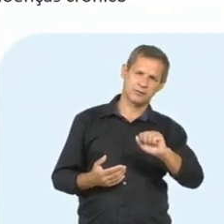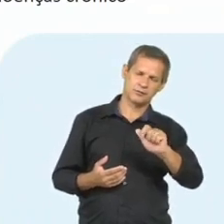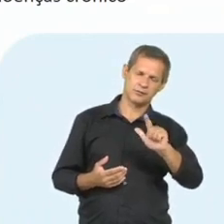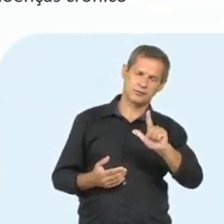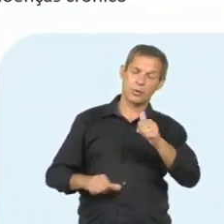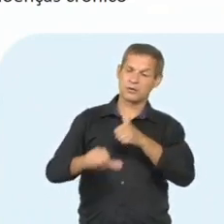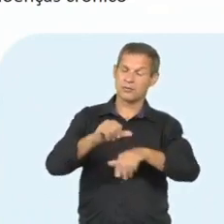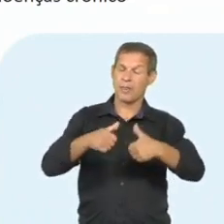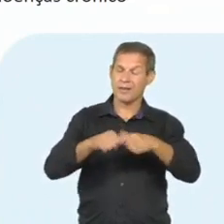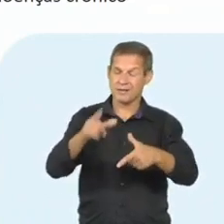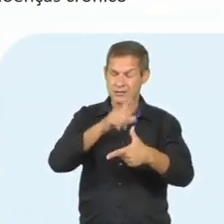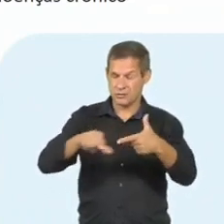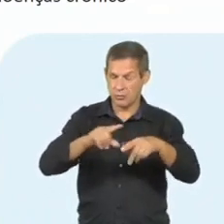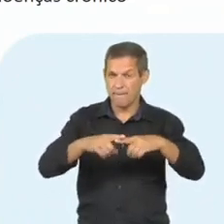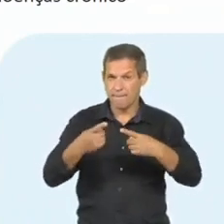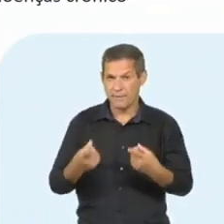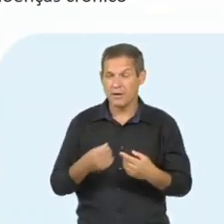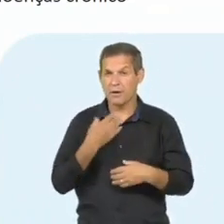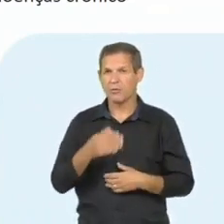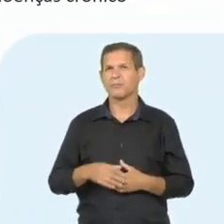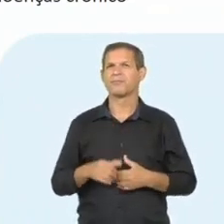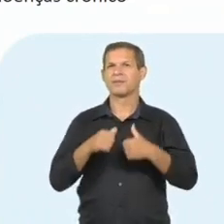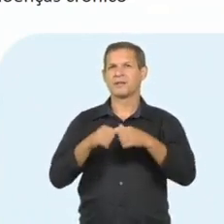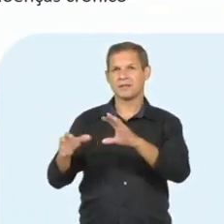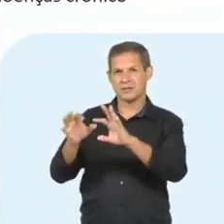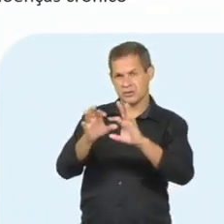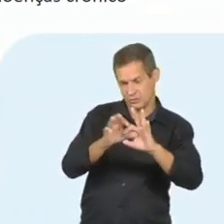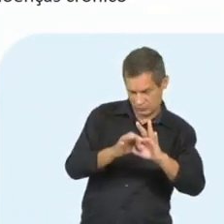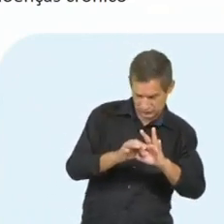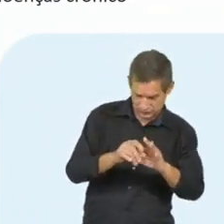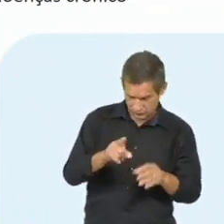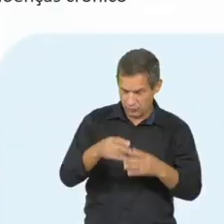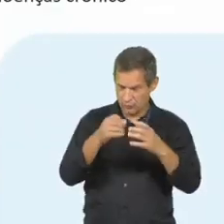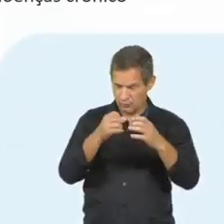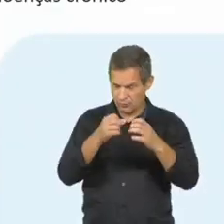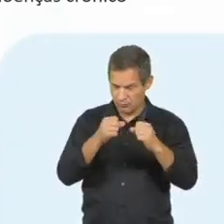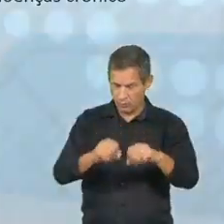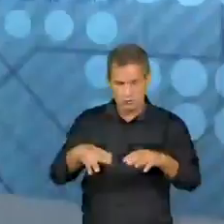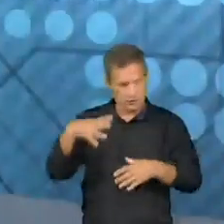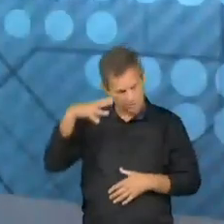esta situação. Bom, então neste conteúdo você pôde